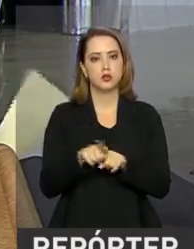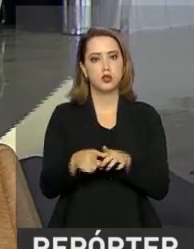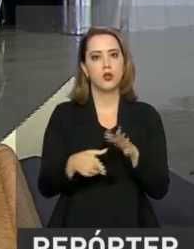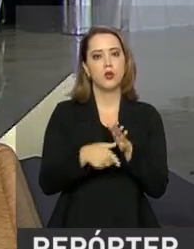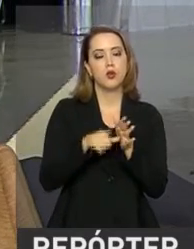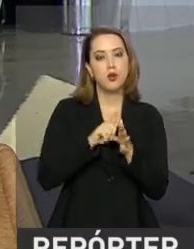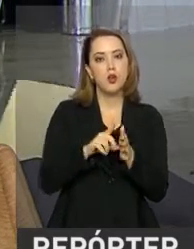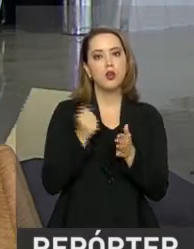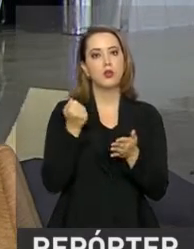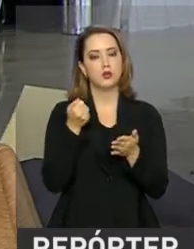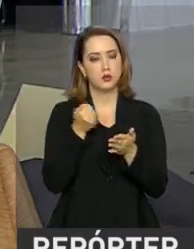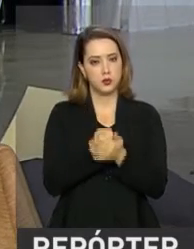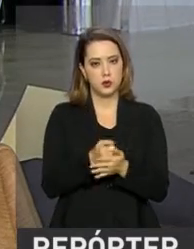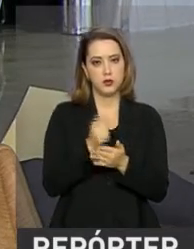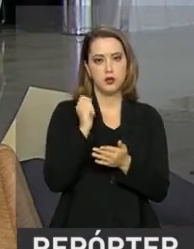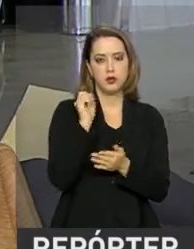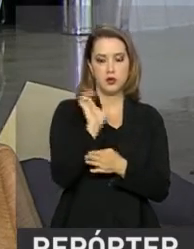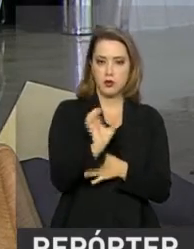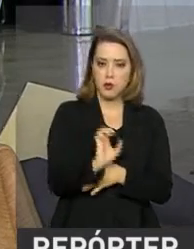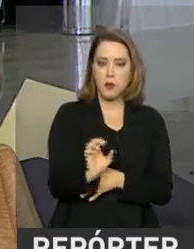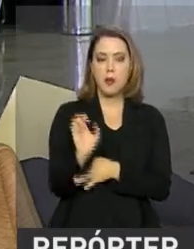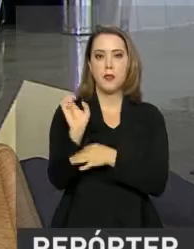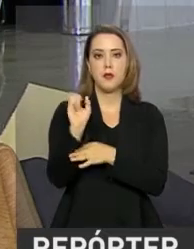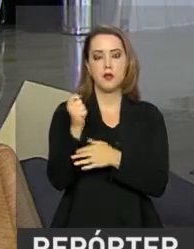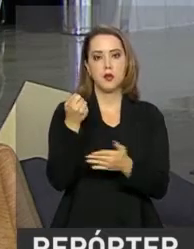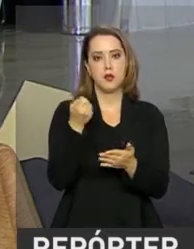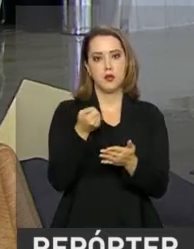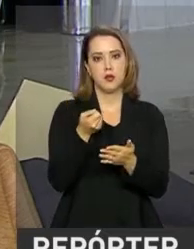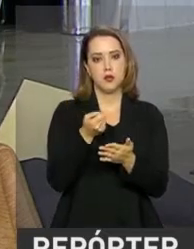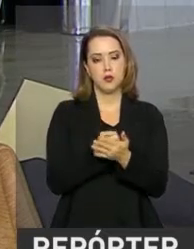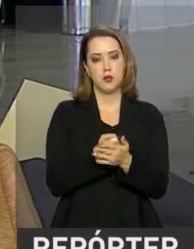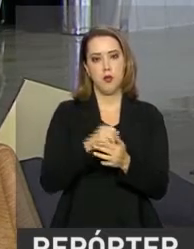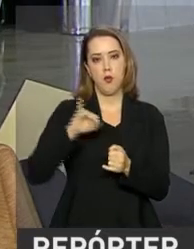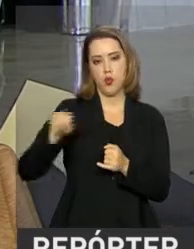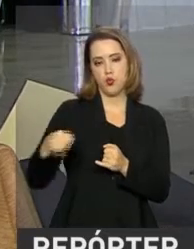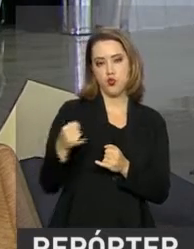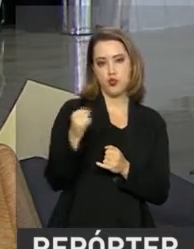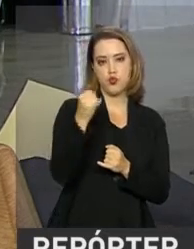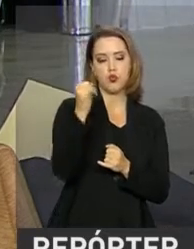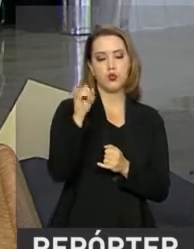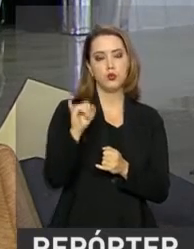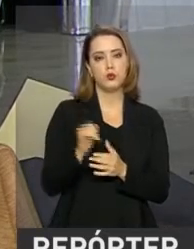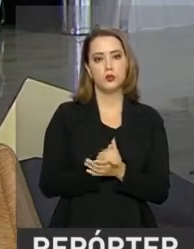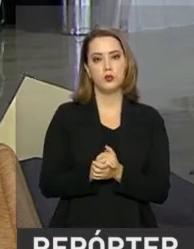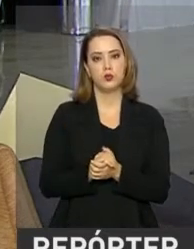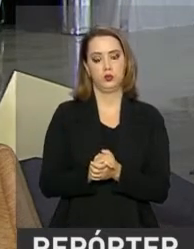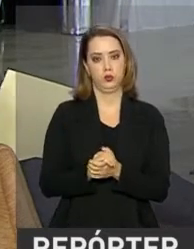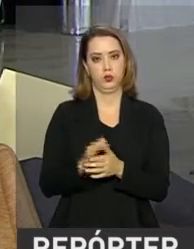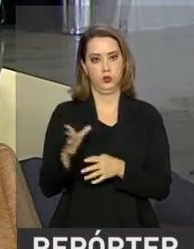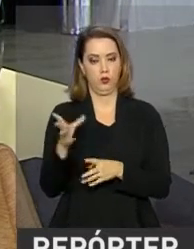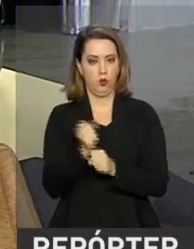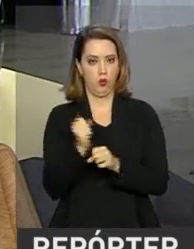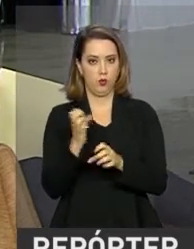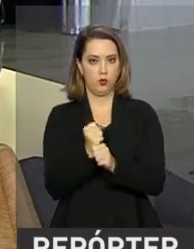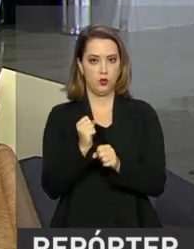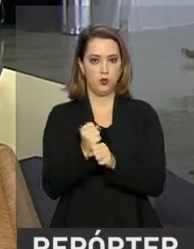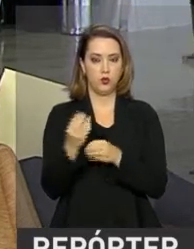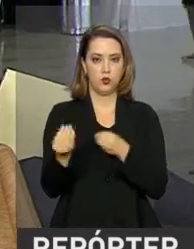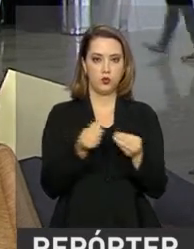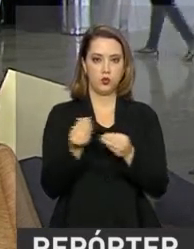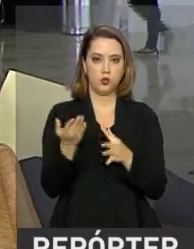liminares para que estados do país passasse a utilizar uma nova metodologia no cálculo da mensalidade